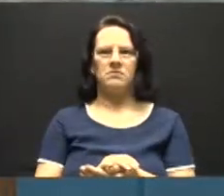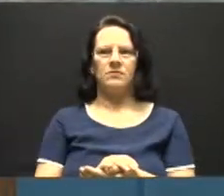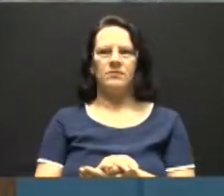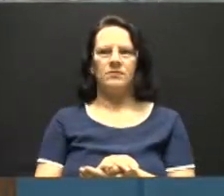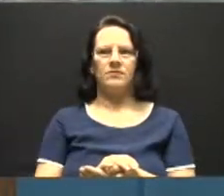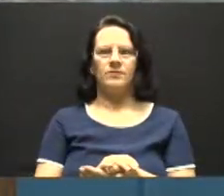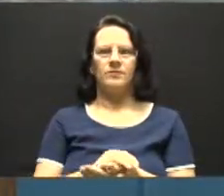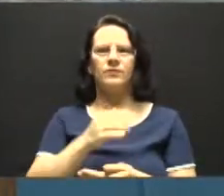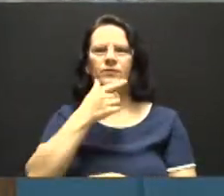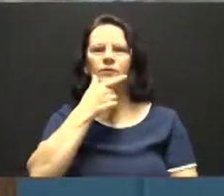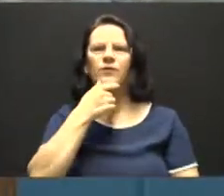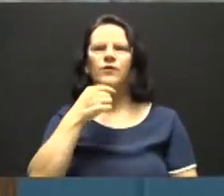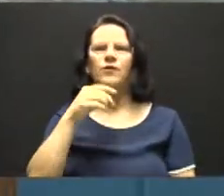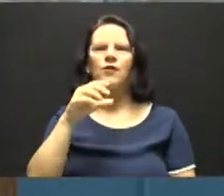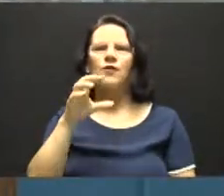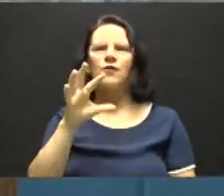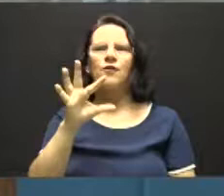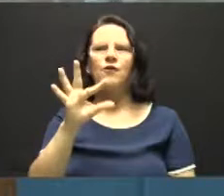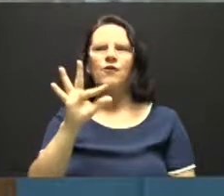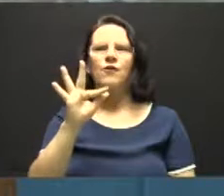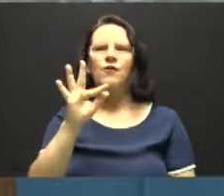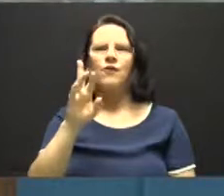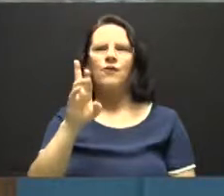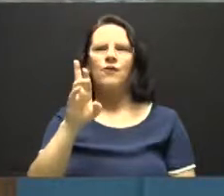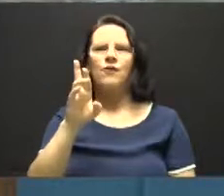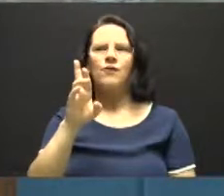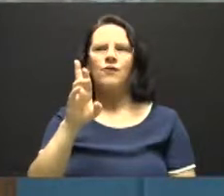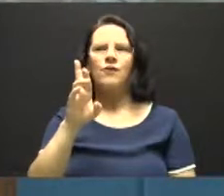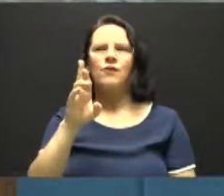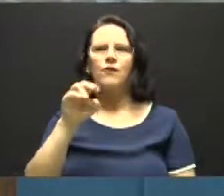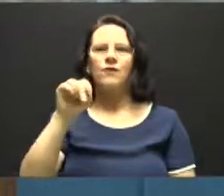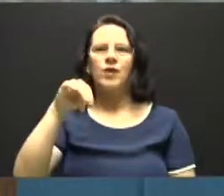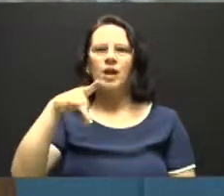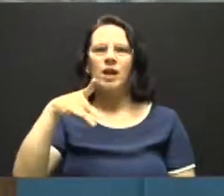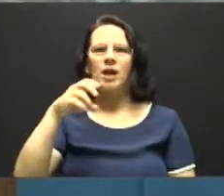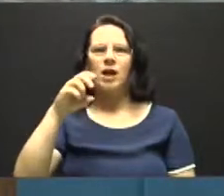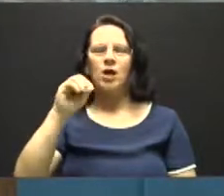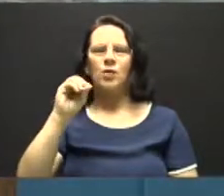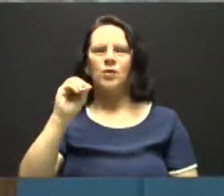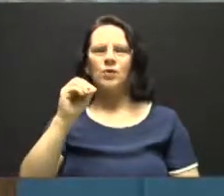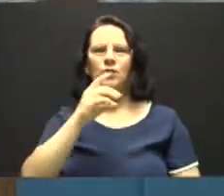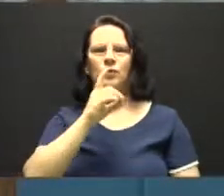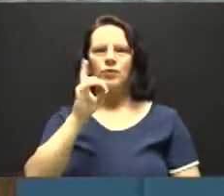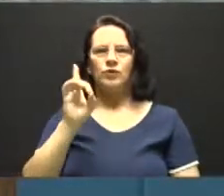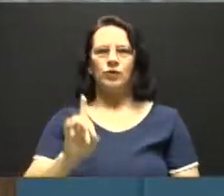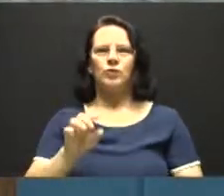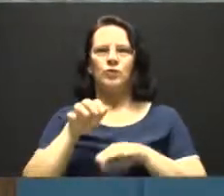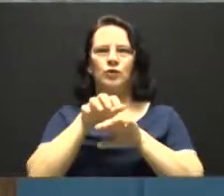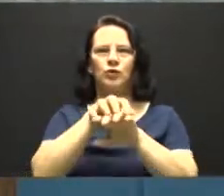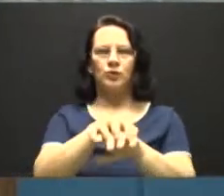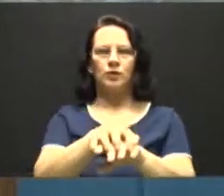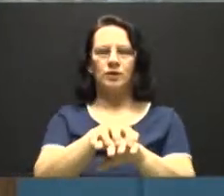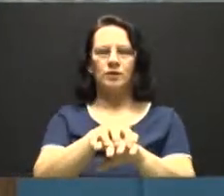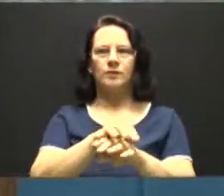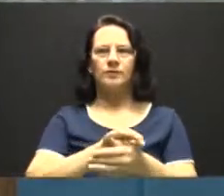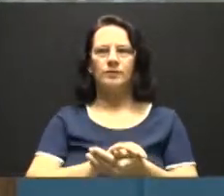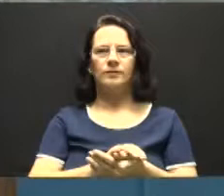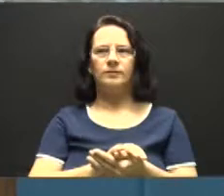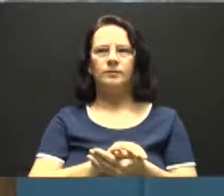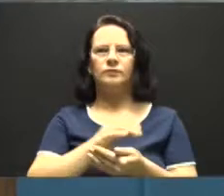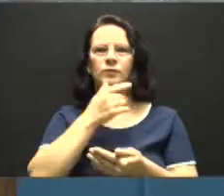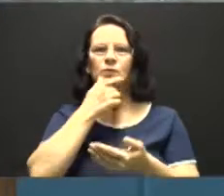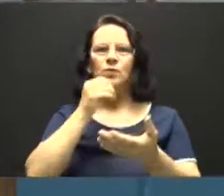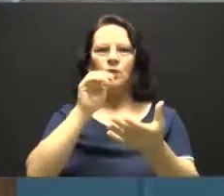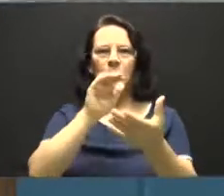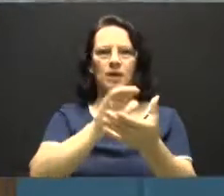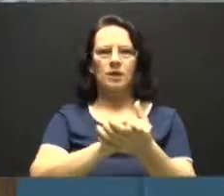fernando oliveira diretor fernando oliveira diretor municipal de turismo o casal de